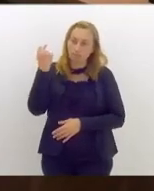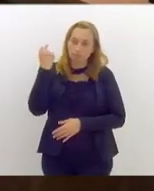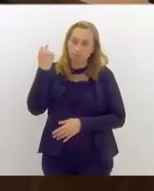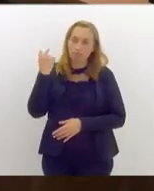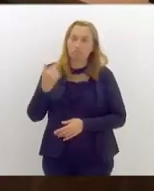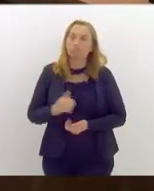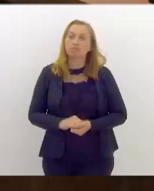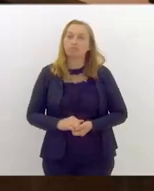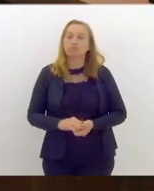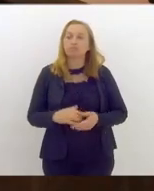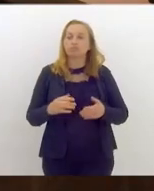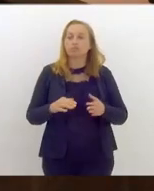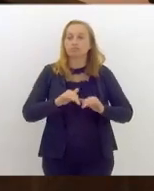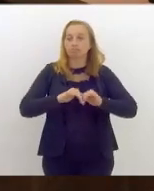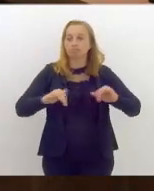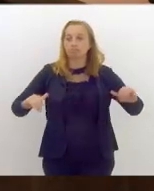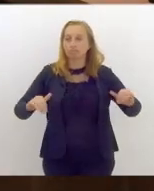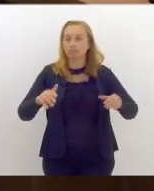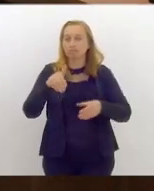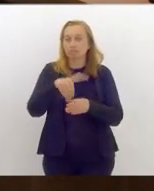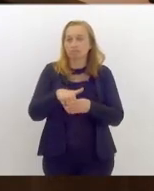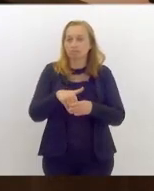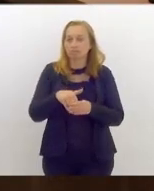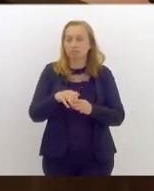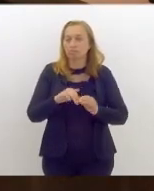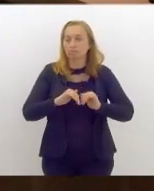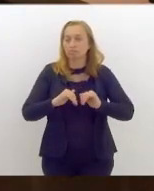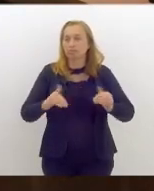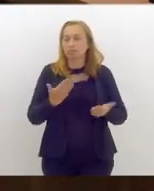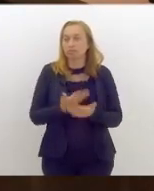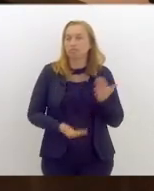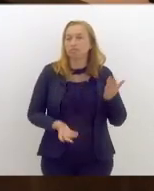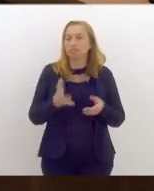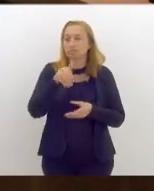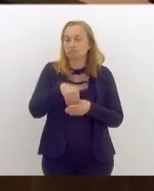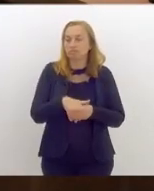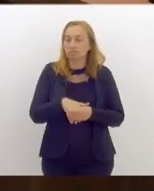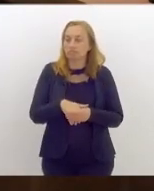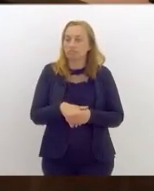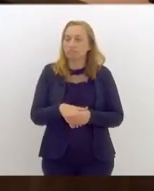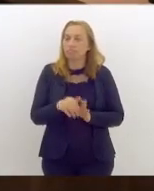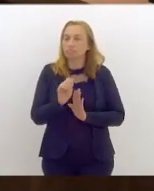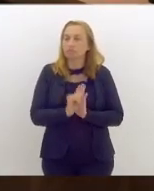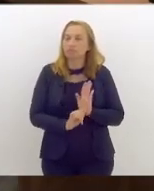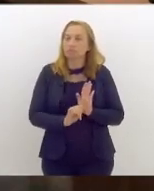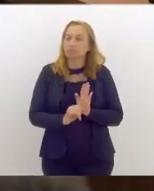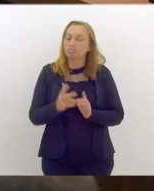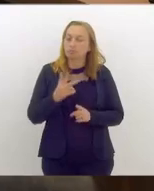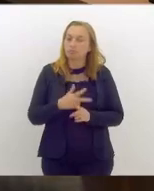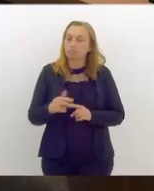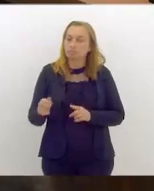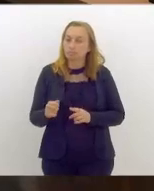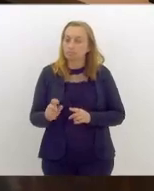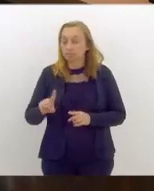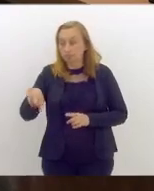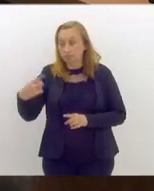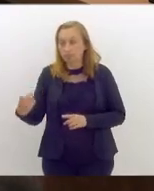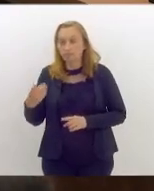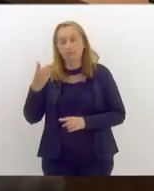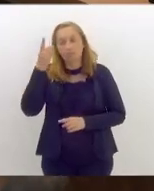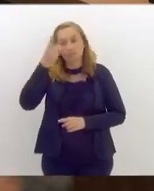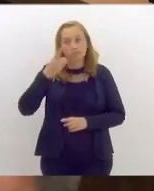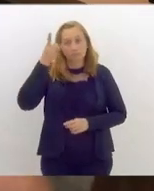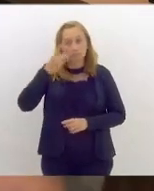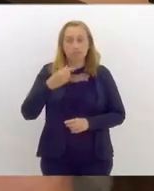um relatório insepardo Nós perdemos na votação relatório vencedor foi relatório dos outros deputados